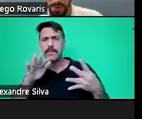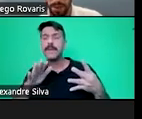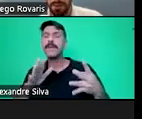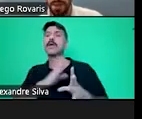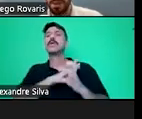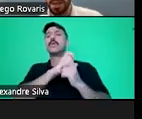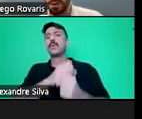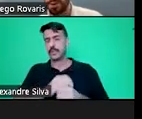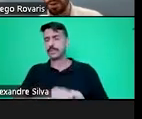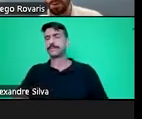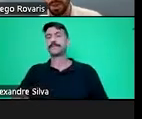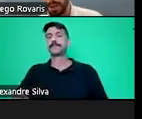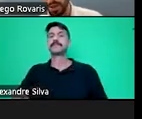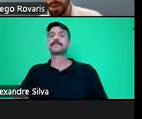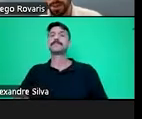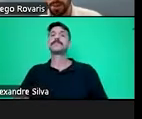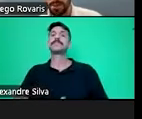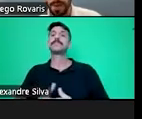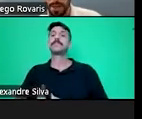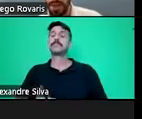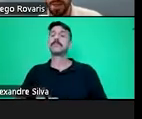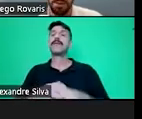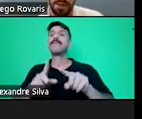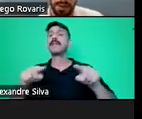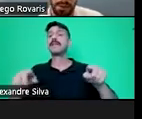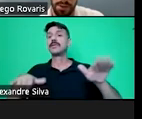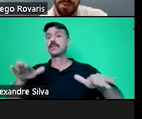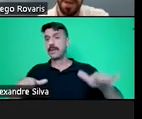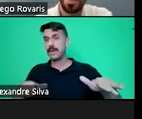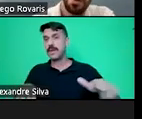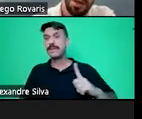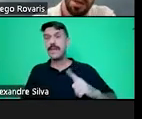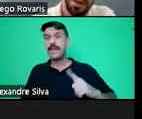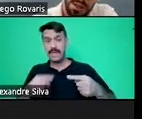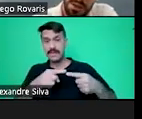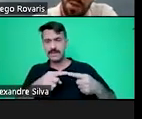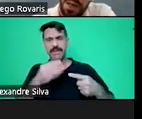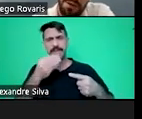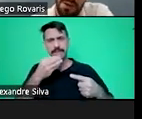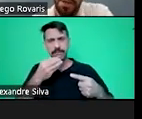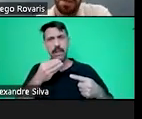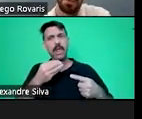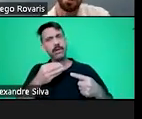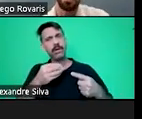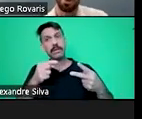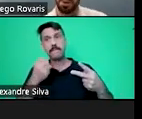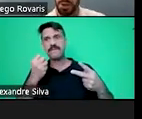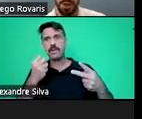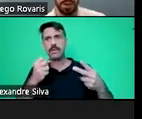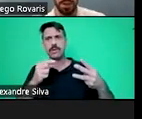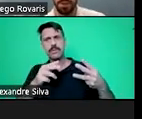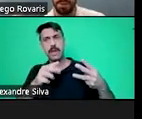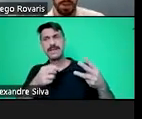partir da variabilidade do genoma que a gente mede em cada um desses indivíduos. E o que esse score reflete em termos